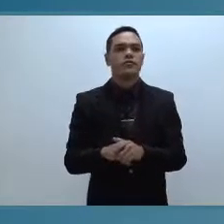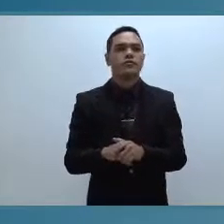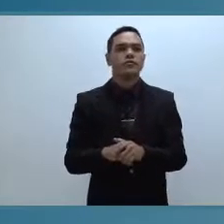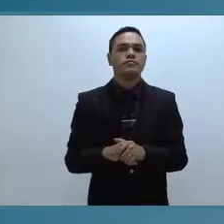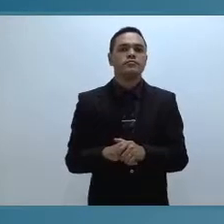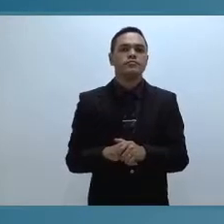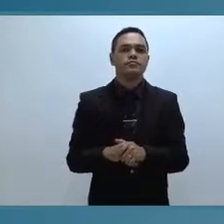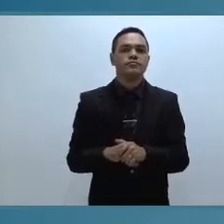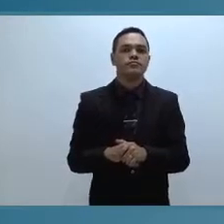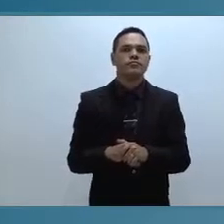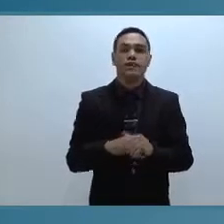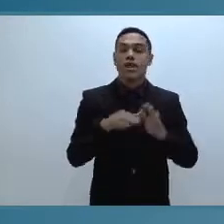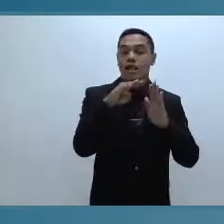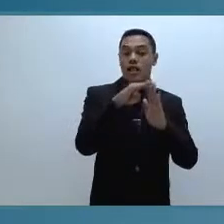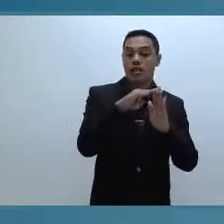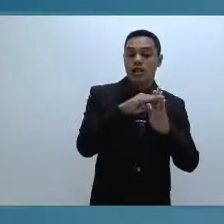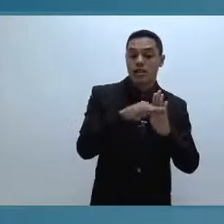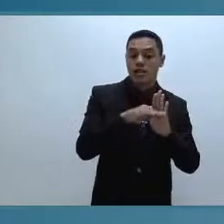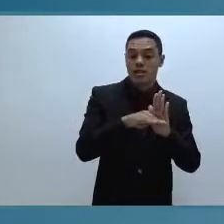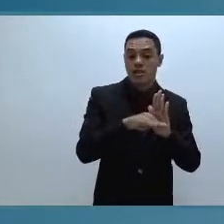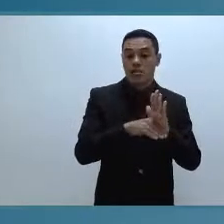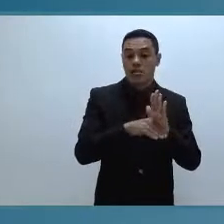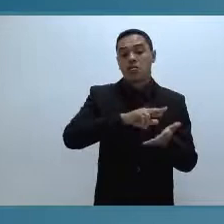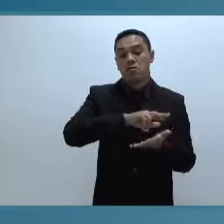dados atualizados em